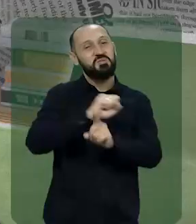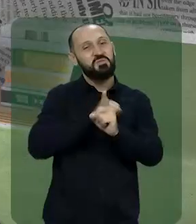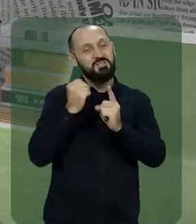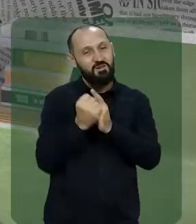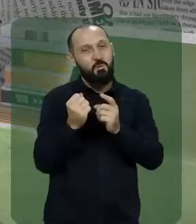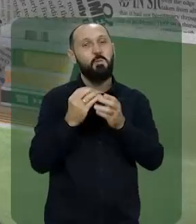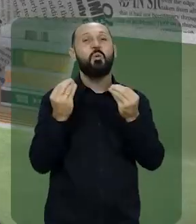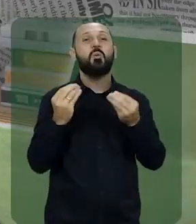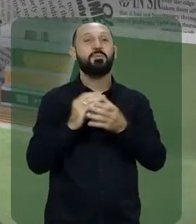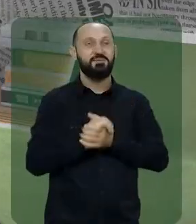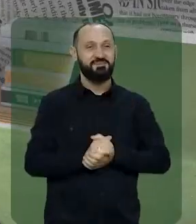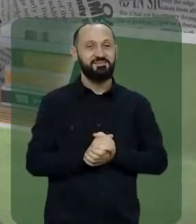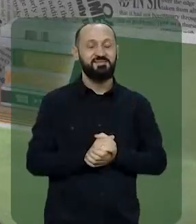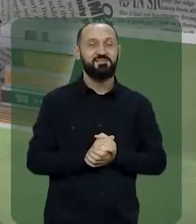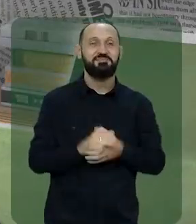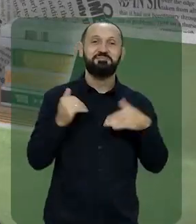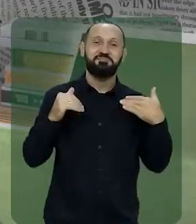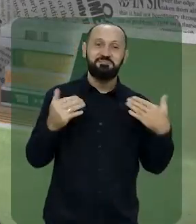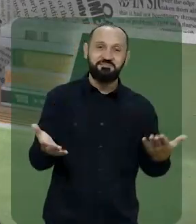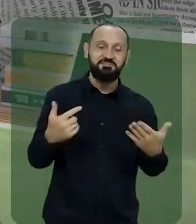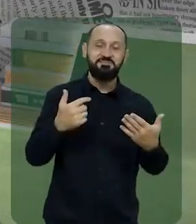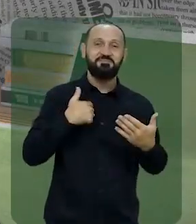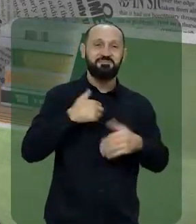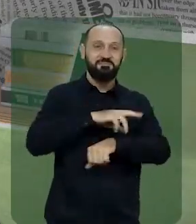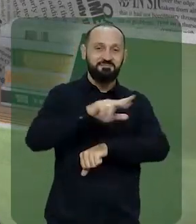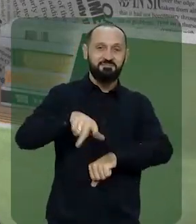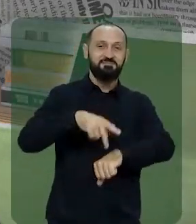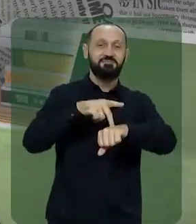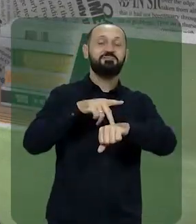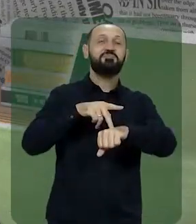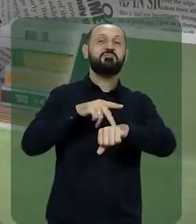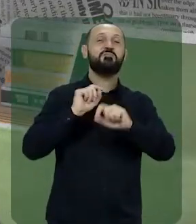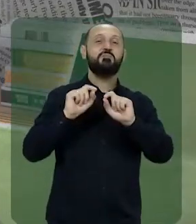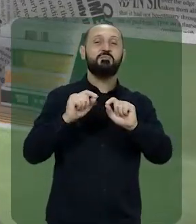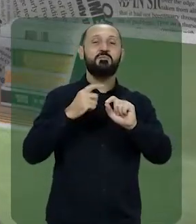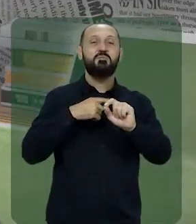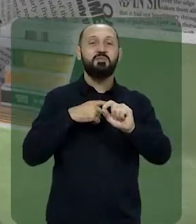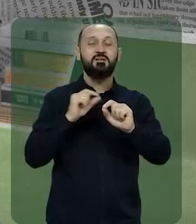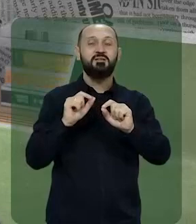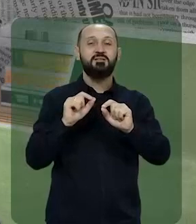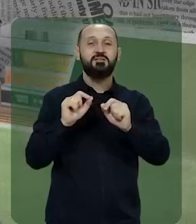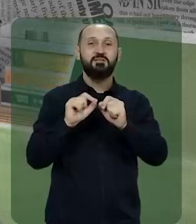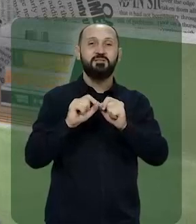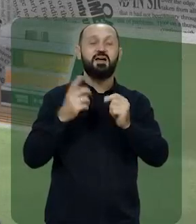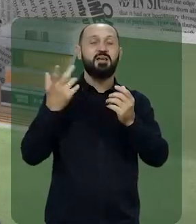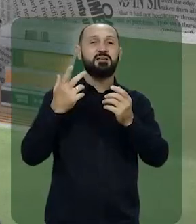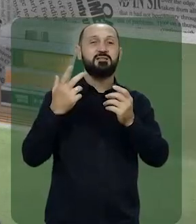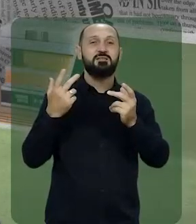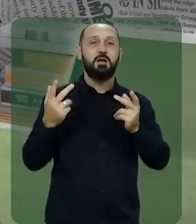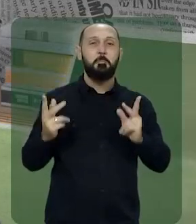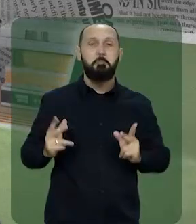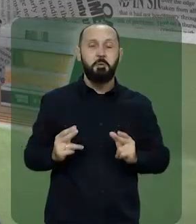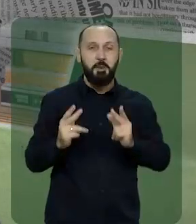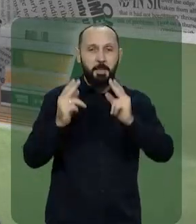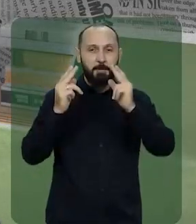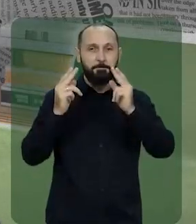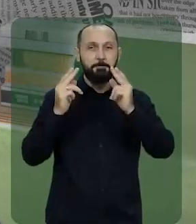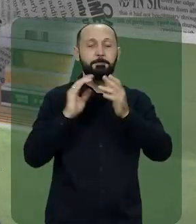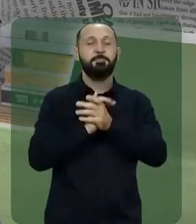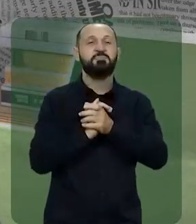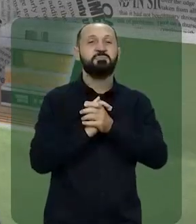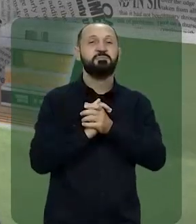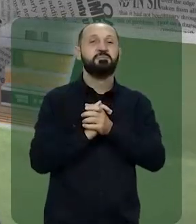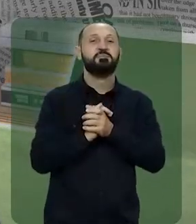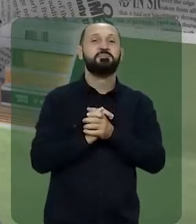também? Então, o nosso país está entre aqueles que mais faz cirurgia plástica, né?